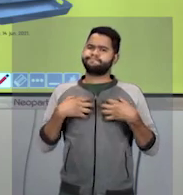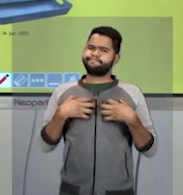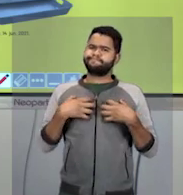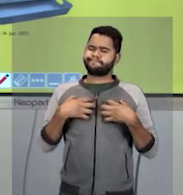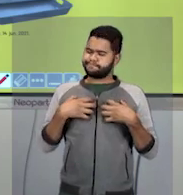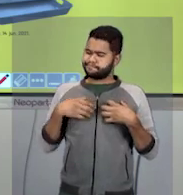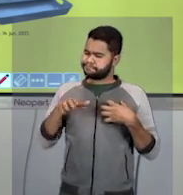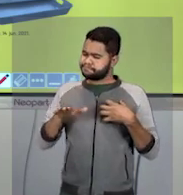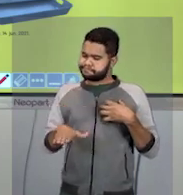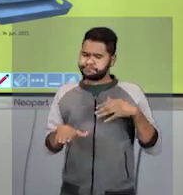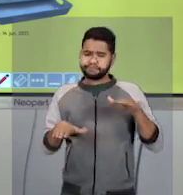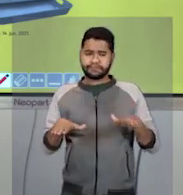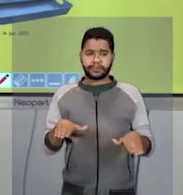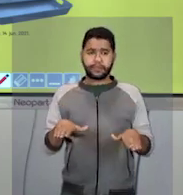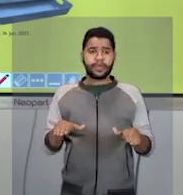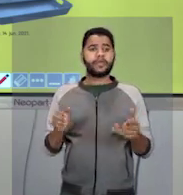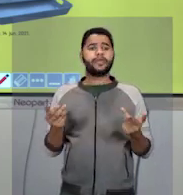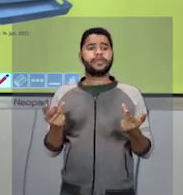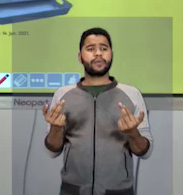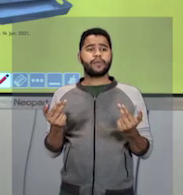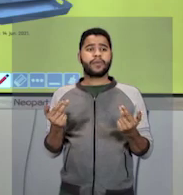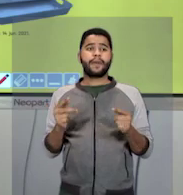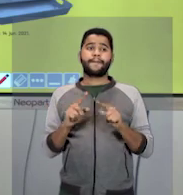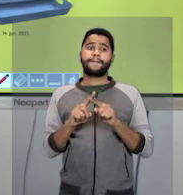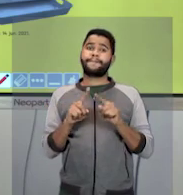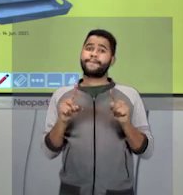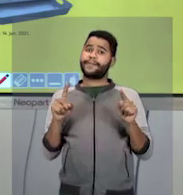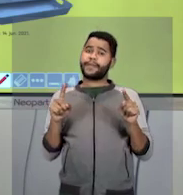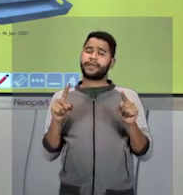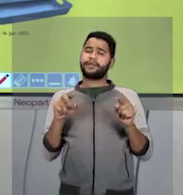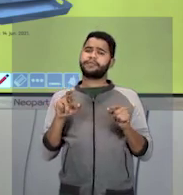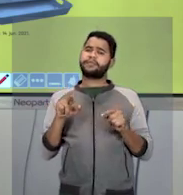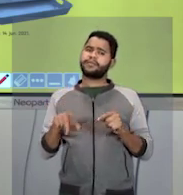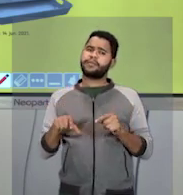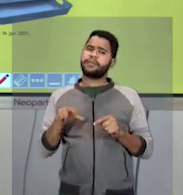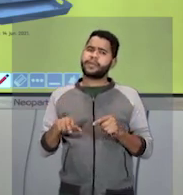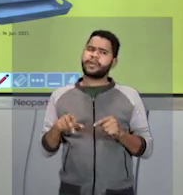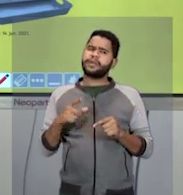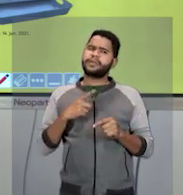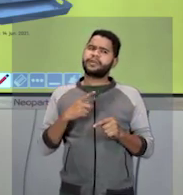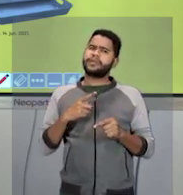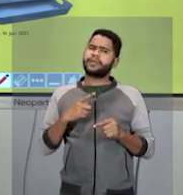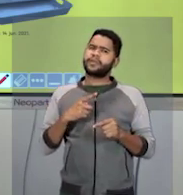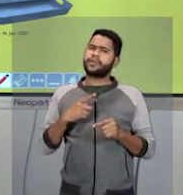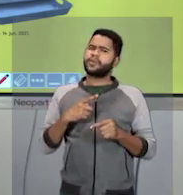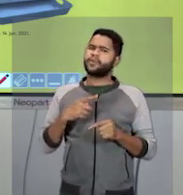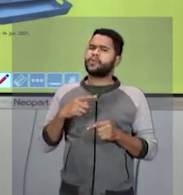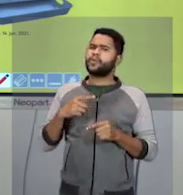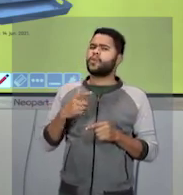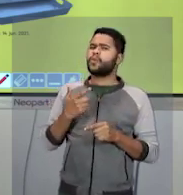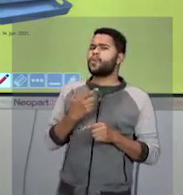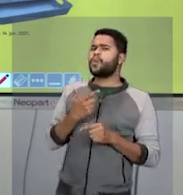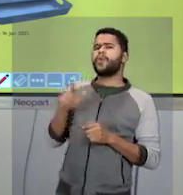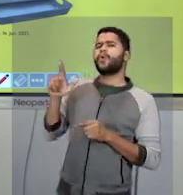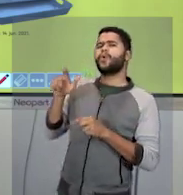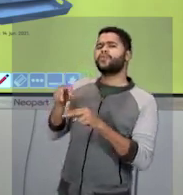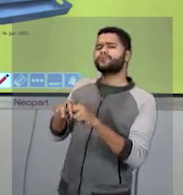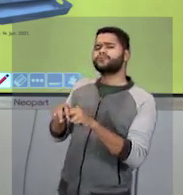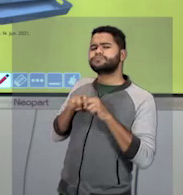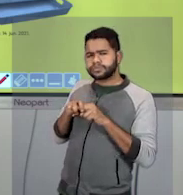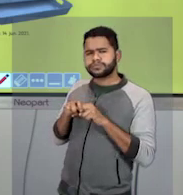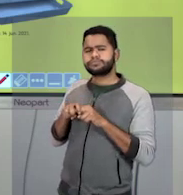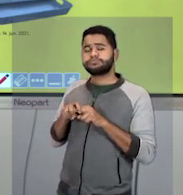térmica ali deveria ser igual, só que não é. Então, tem alguma razão, alguma outra razão